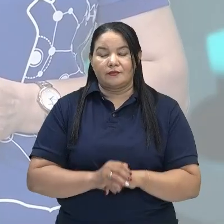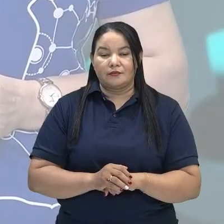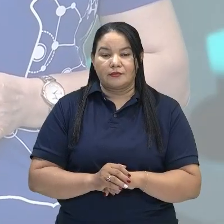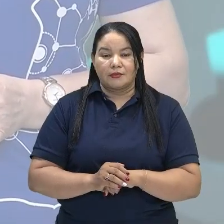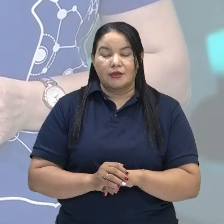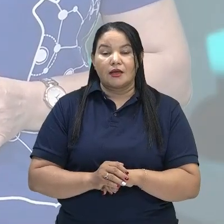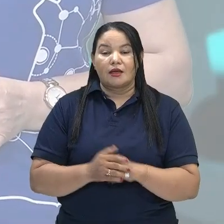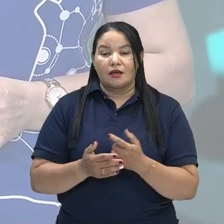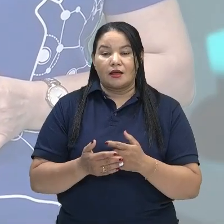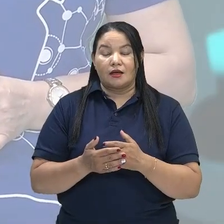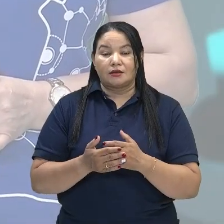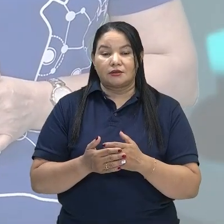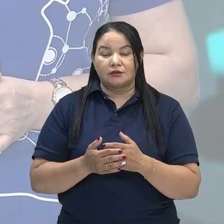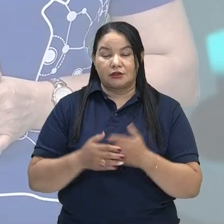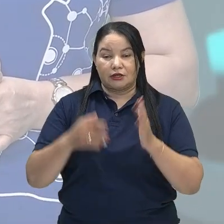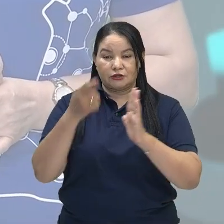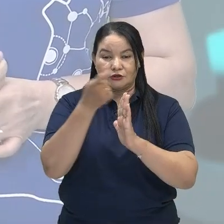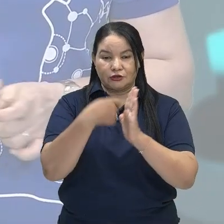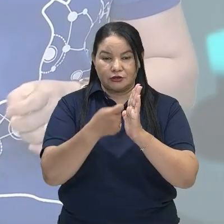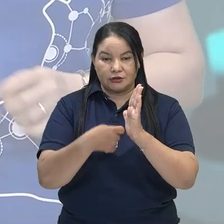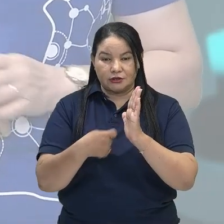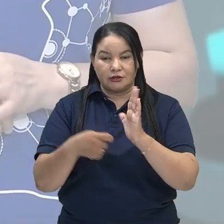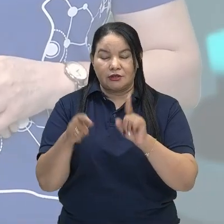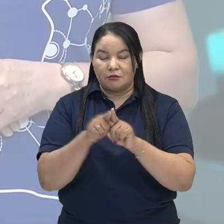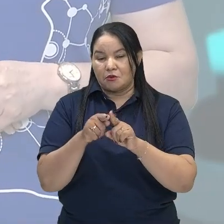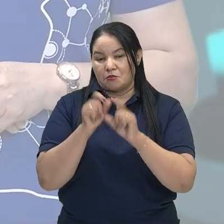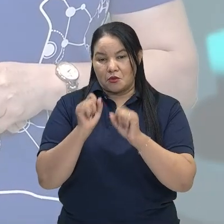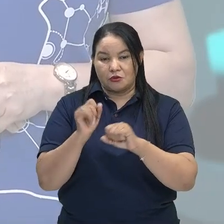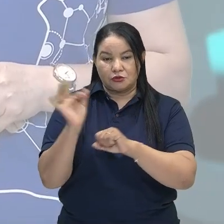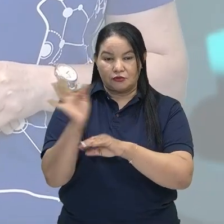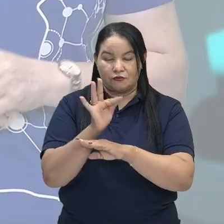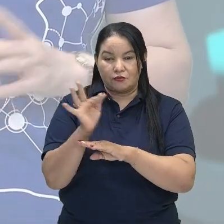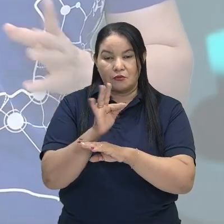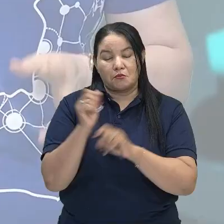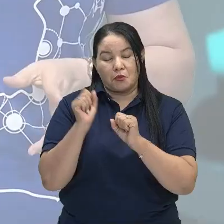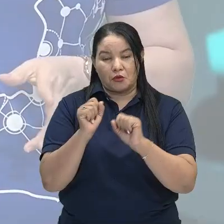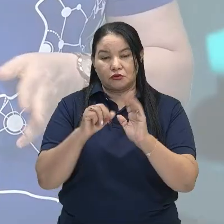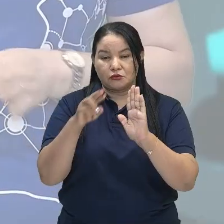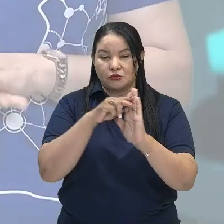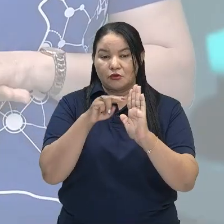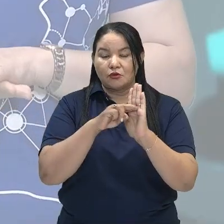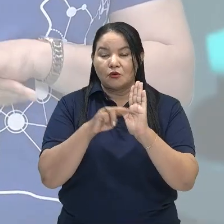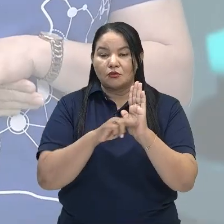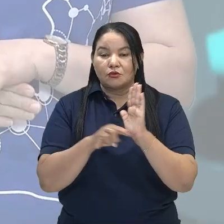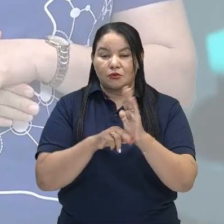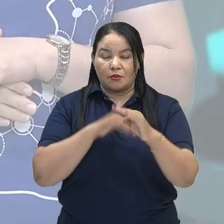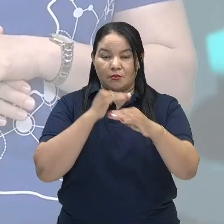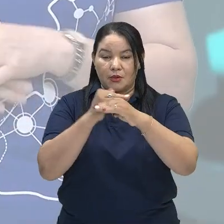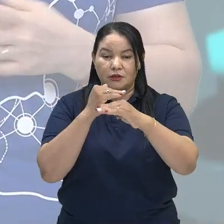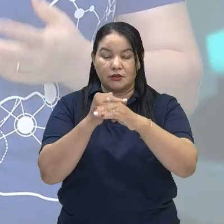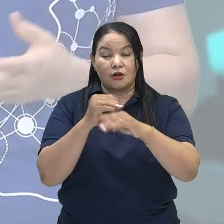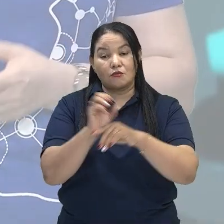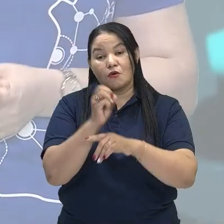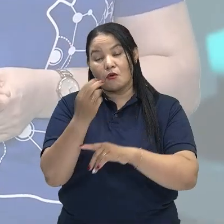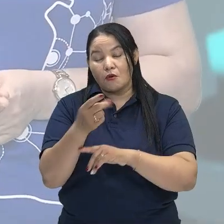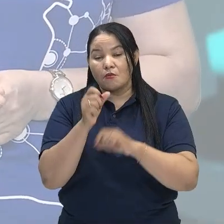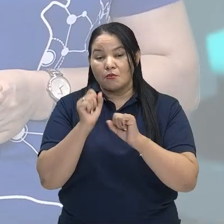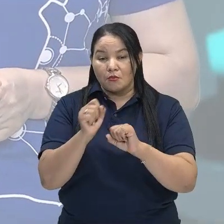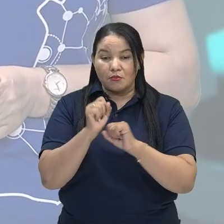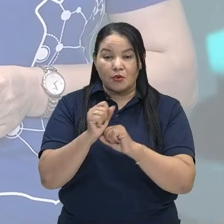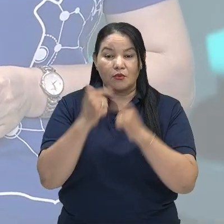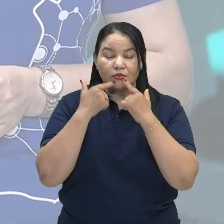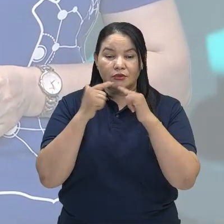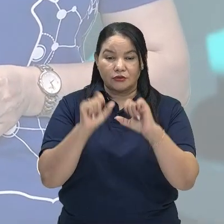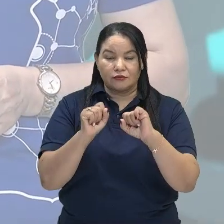escrita. A crônica pode ser escrita na norma padrão, ou até mesmo pode apresentar uma linguagem